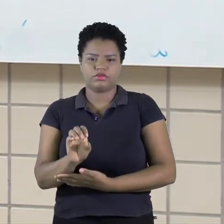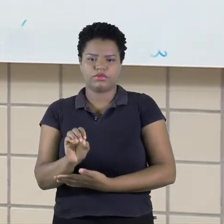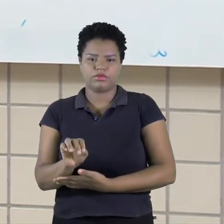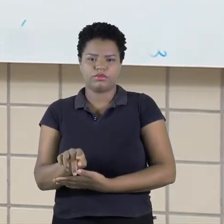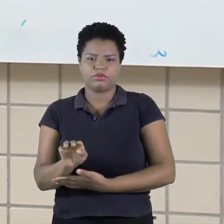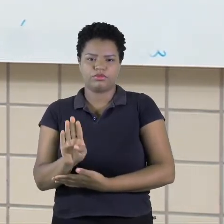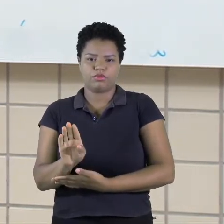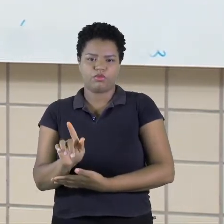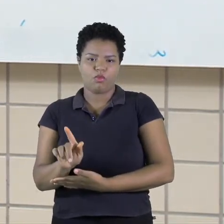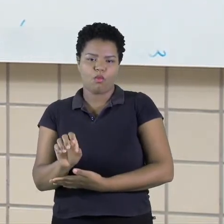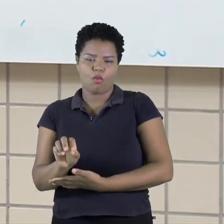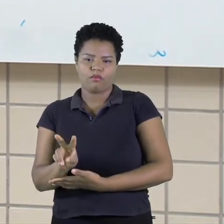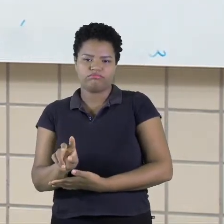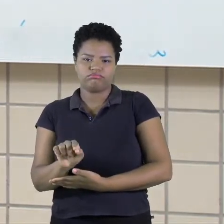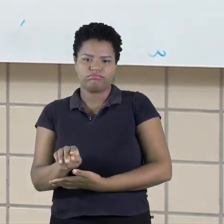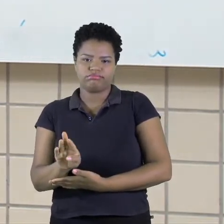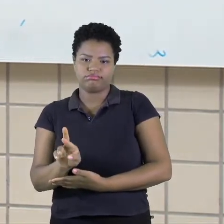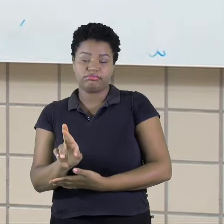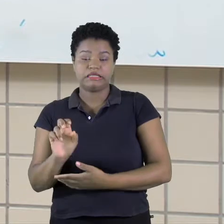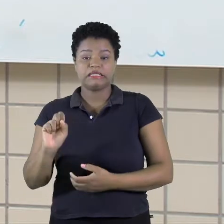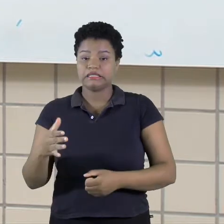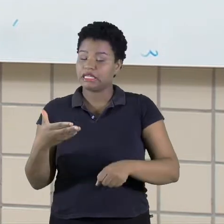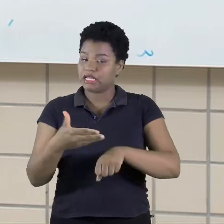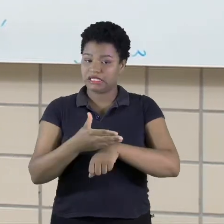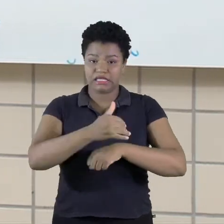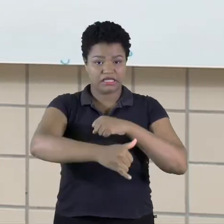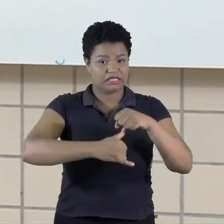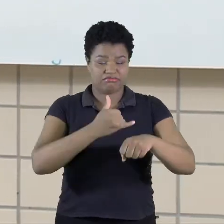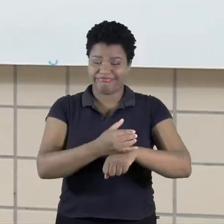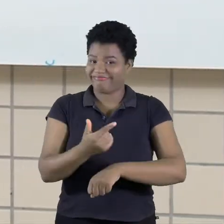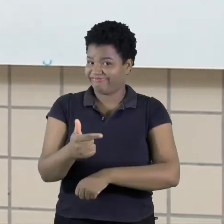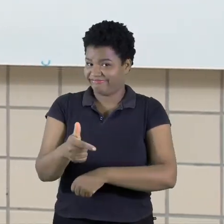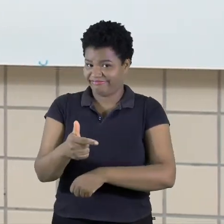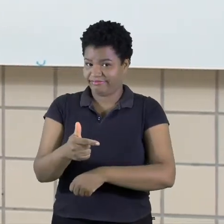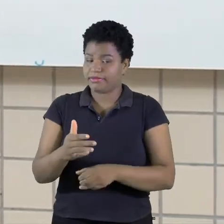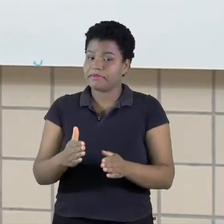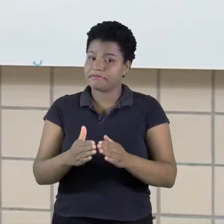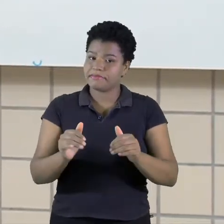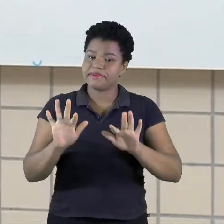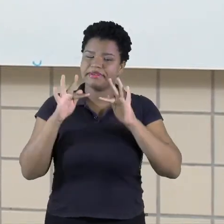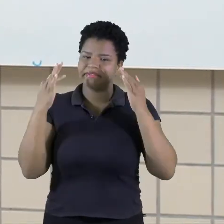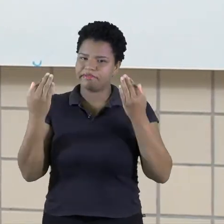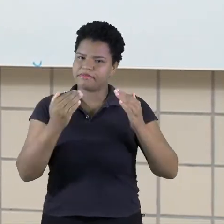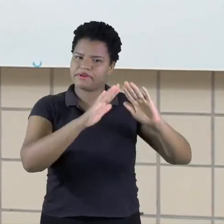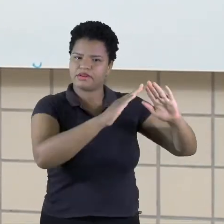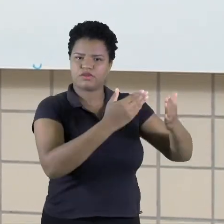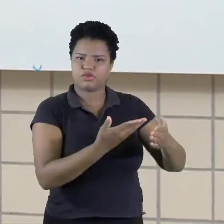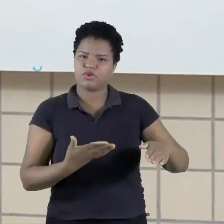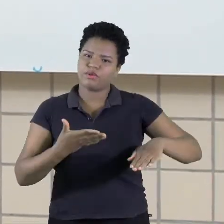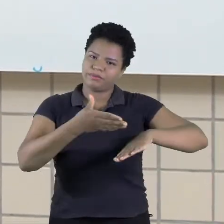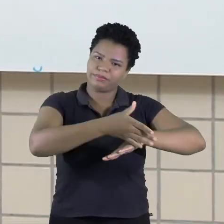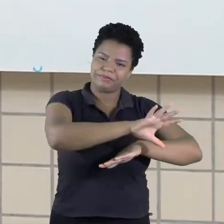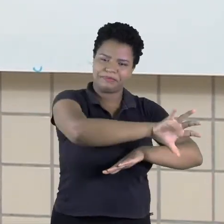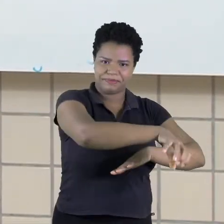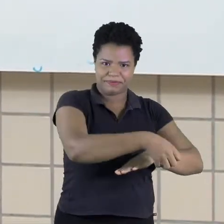www.educacãopalmas.to.gov.br. Se por acaso você não tiver acesso à internet, você peça para sua família ir até a escola buscar, ok?